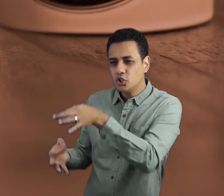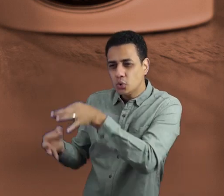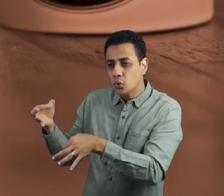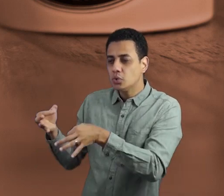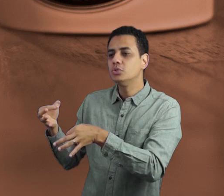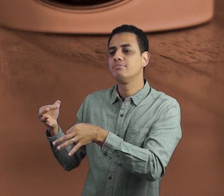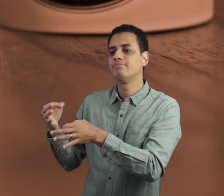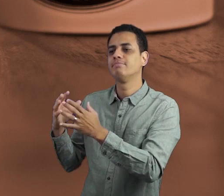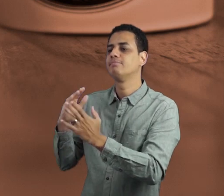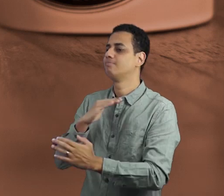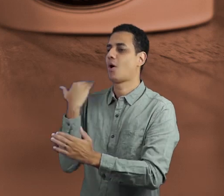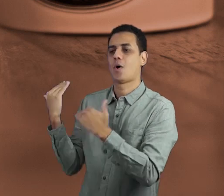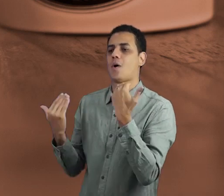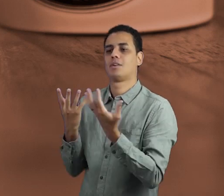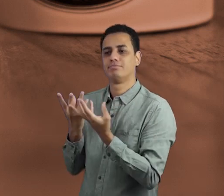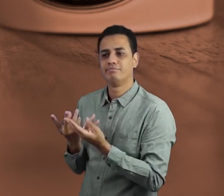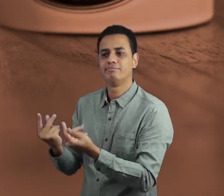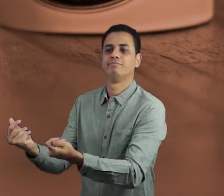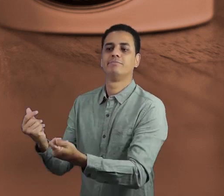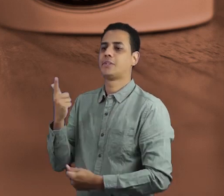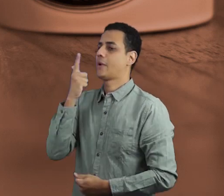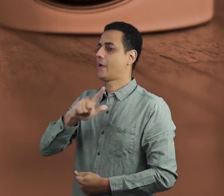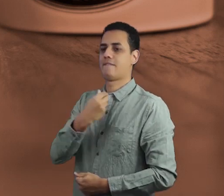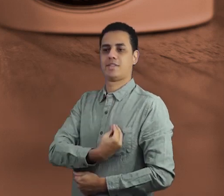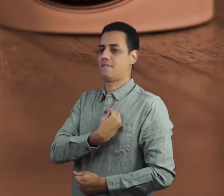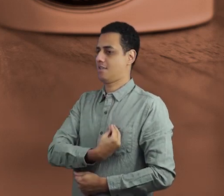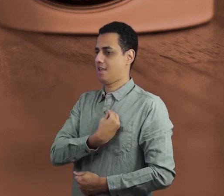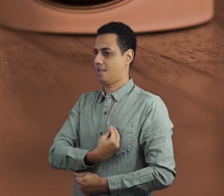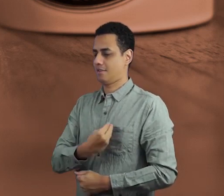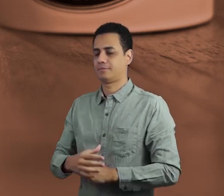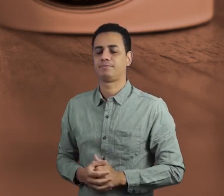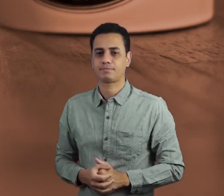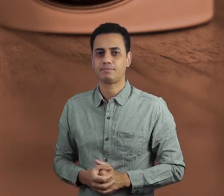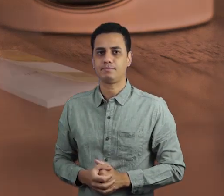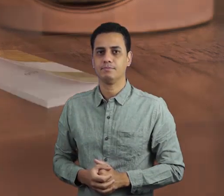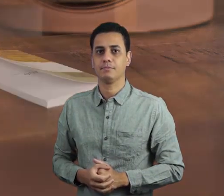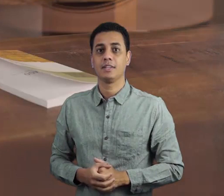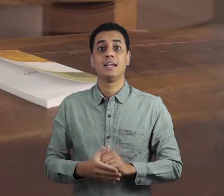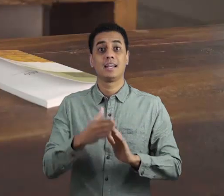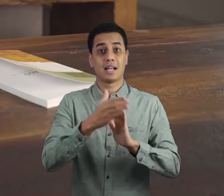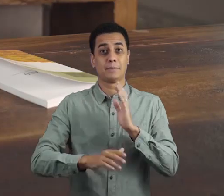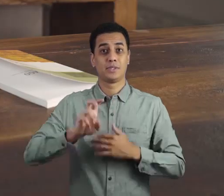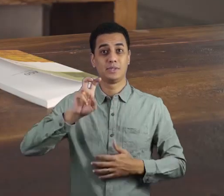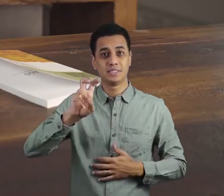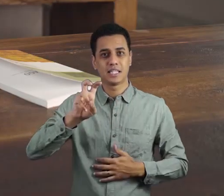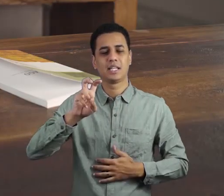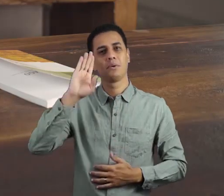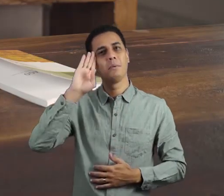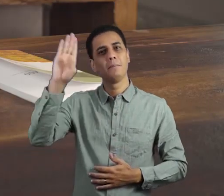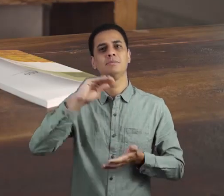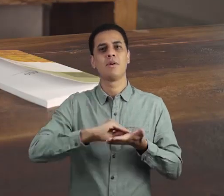matado o justo, sem que ele ofereça resistência. O capítulo